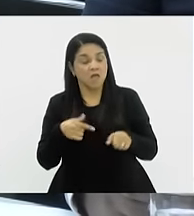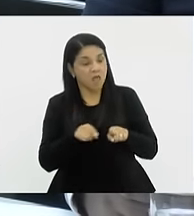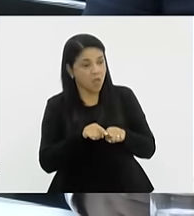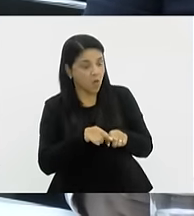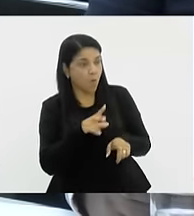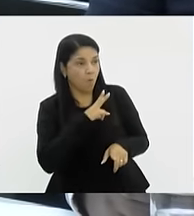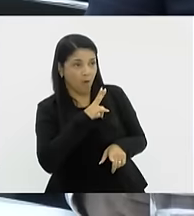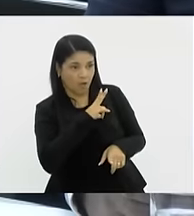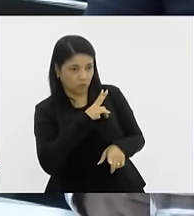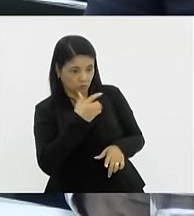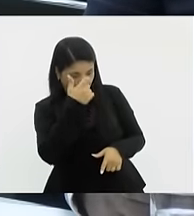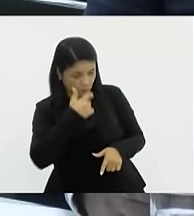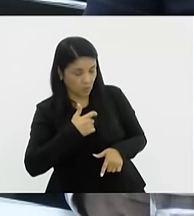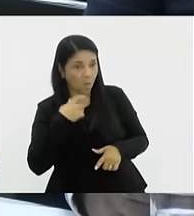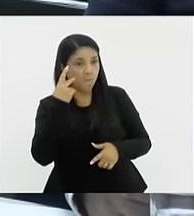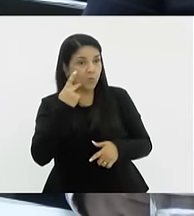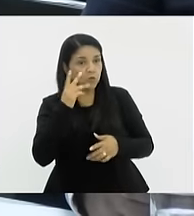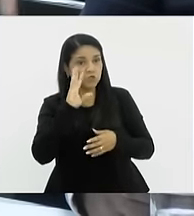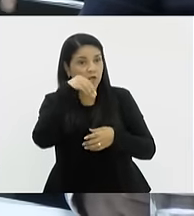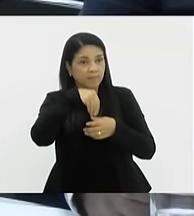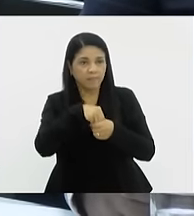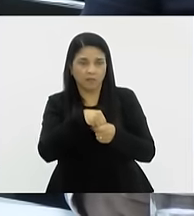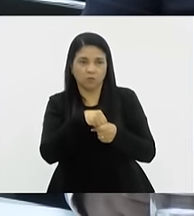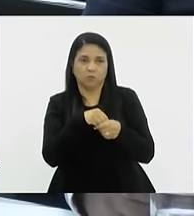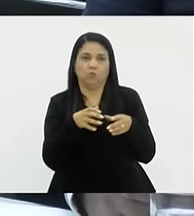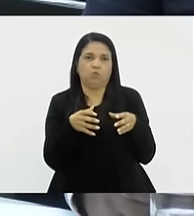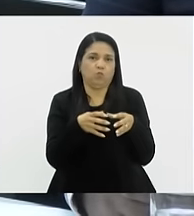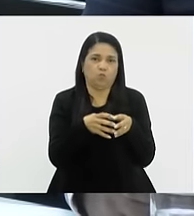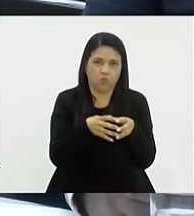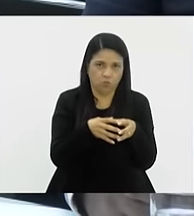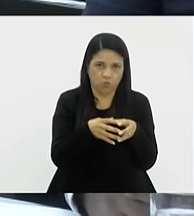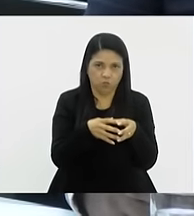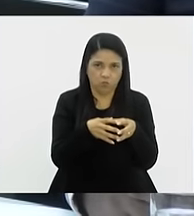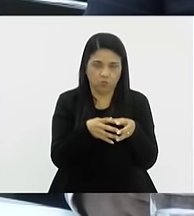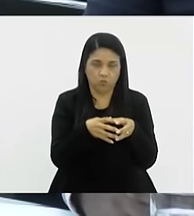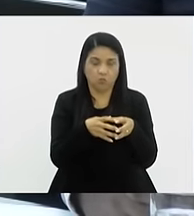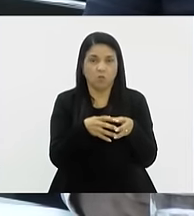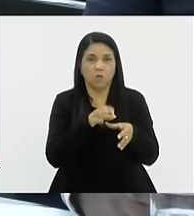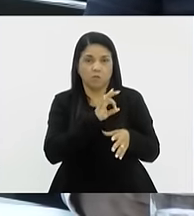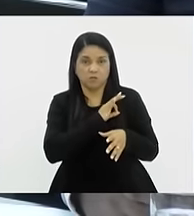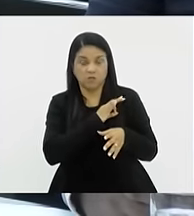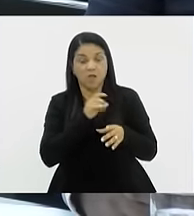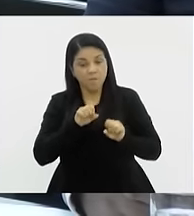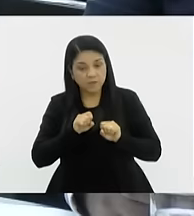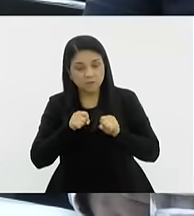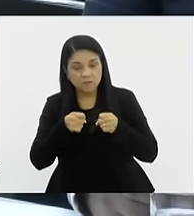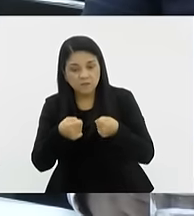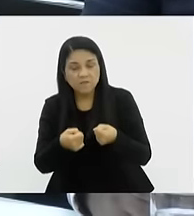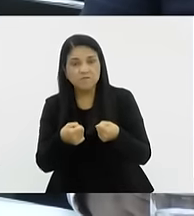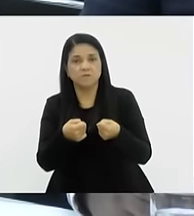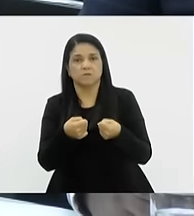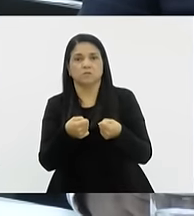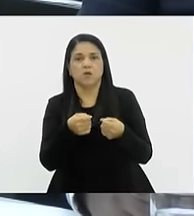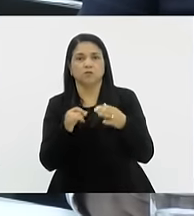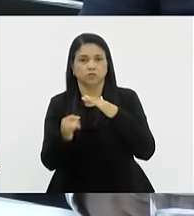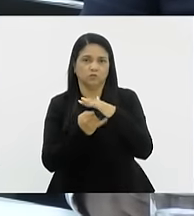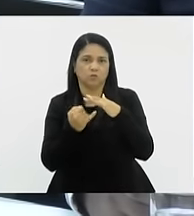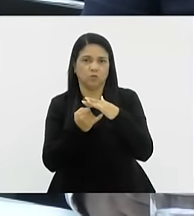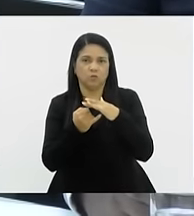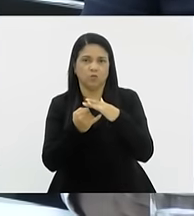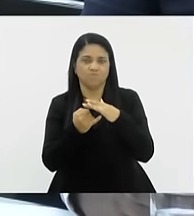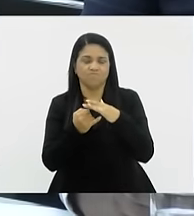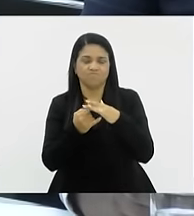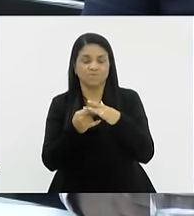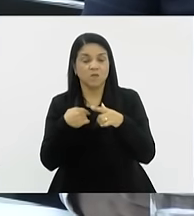não faço política dentro da tropa, mas eu defendo a instituição, amo a instituição. Não deixe a imagem